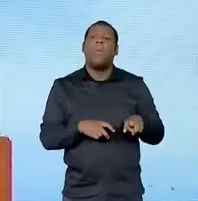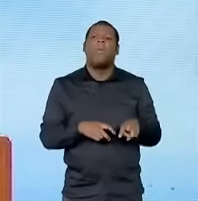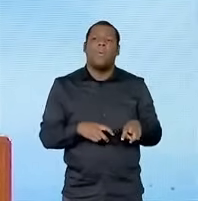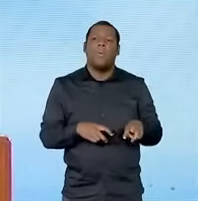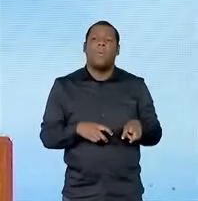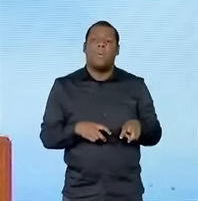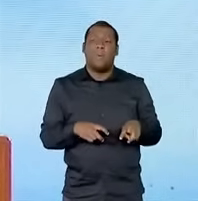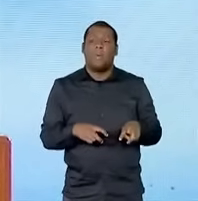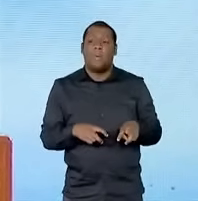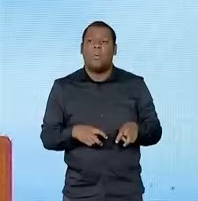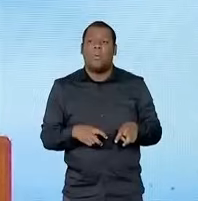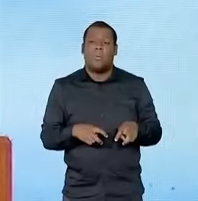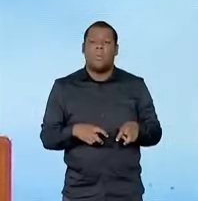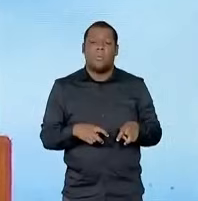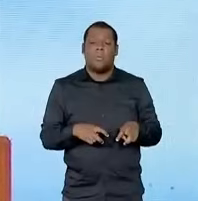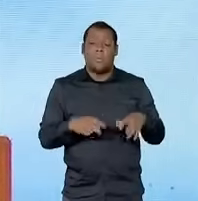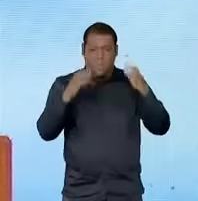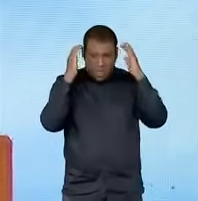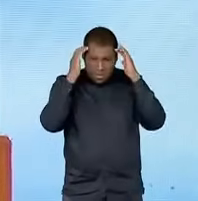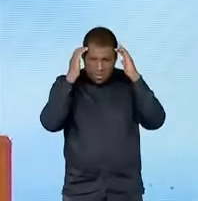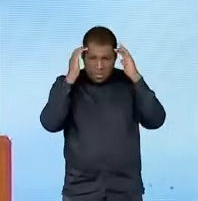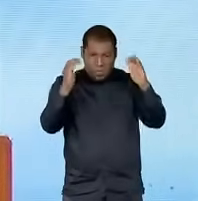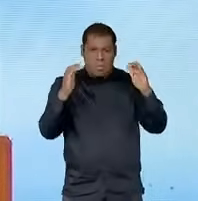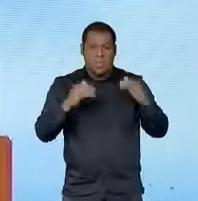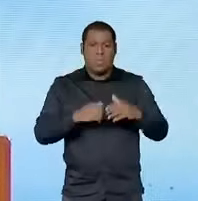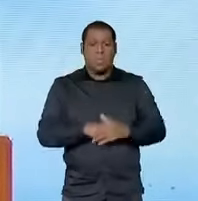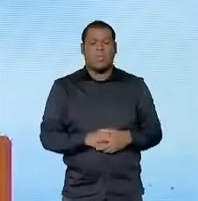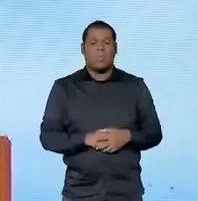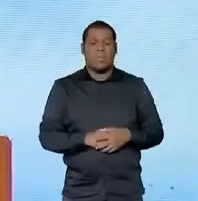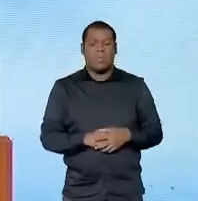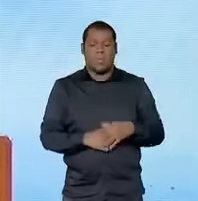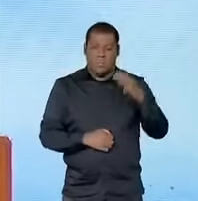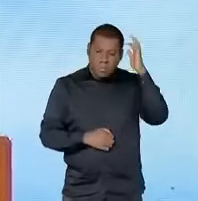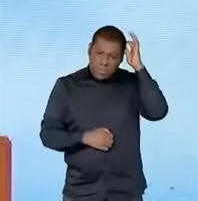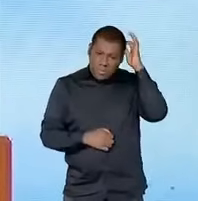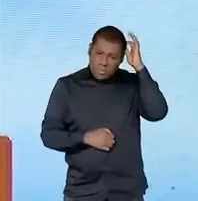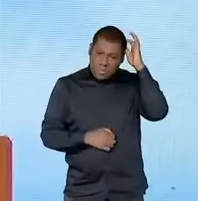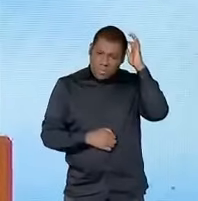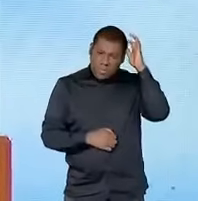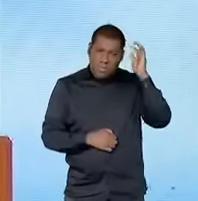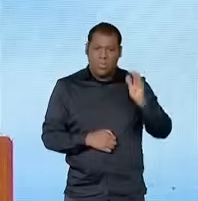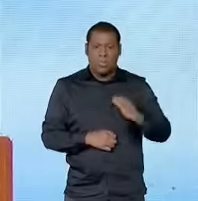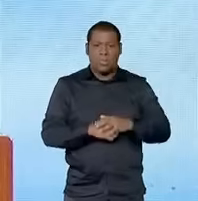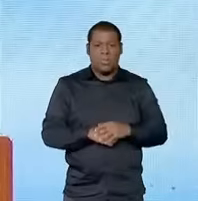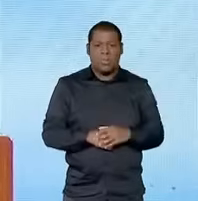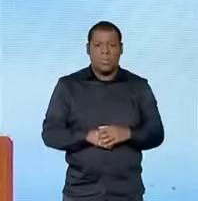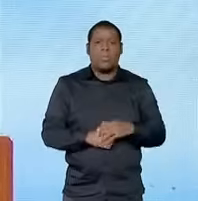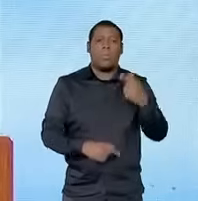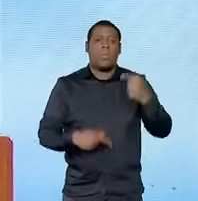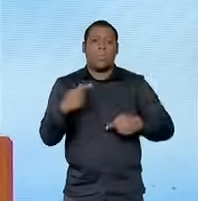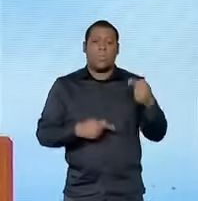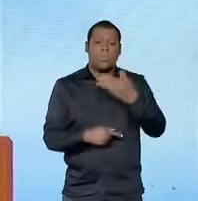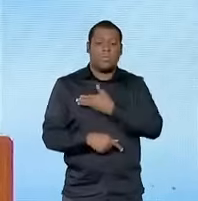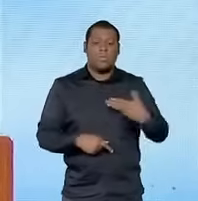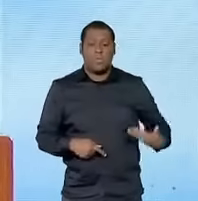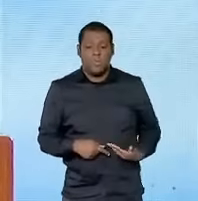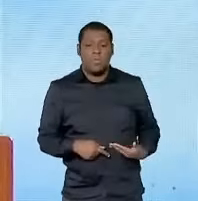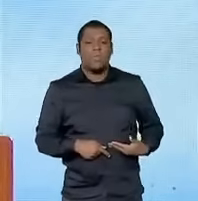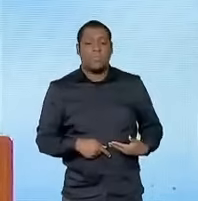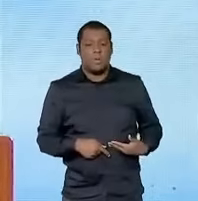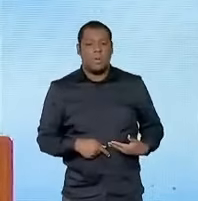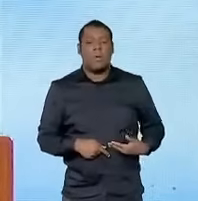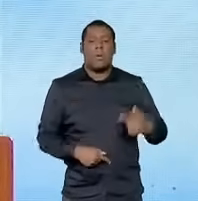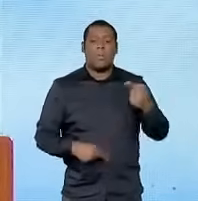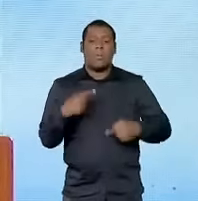viver e sua diversidade. E para a integração do programa e políticas públicas de